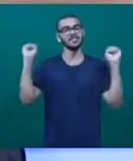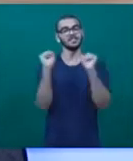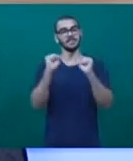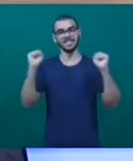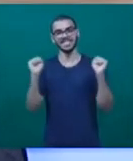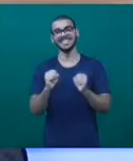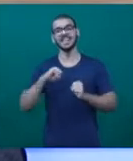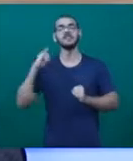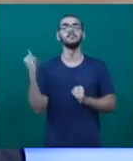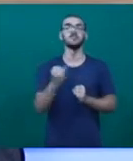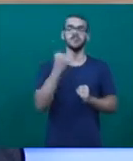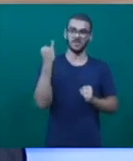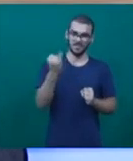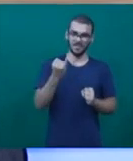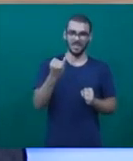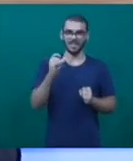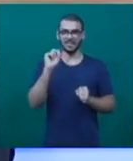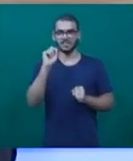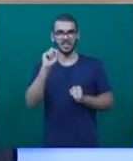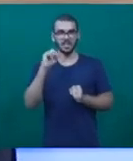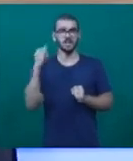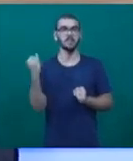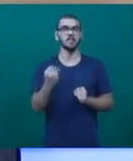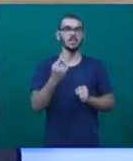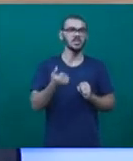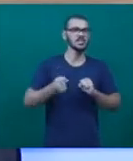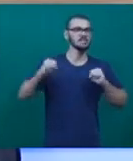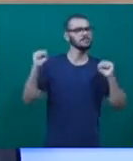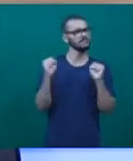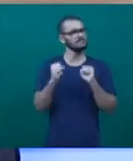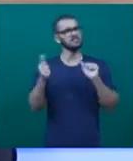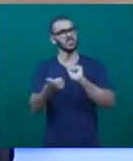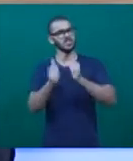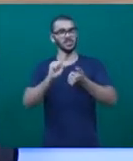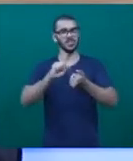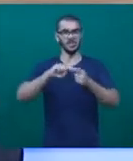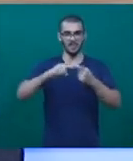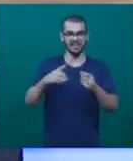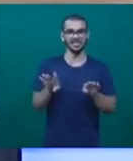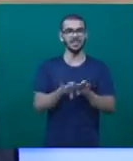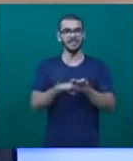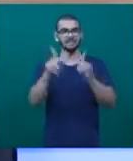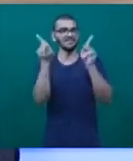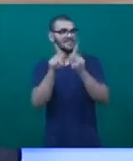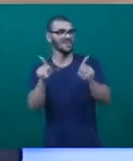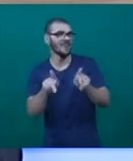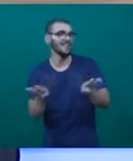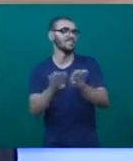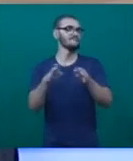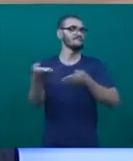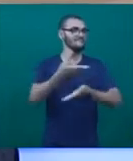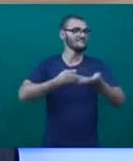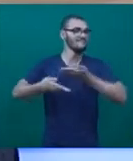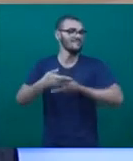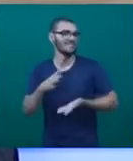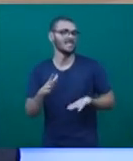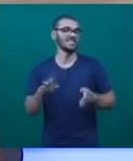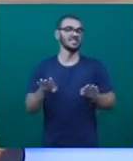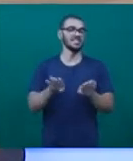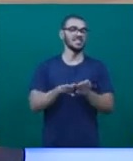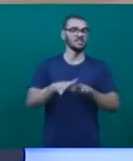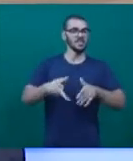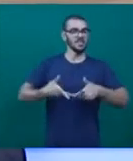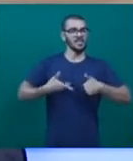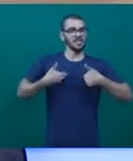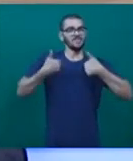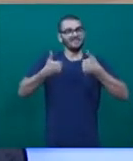A data é importante não só para reforçar a importância dos exercícios, mas para promover a paz, a integração social pelo esporte e melhorar,